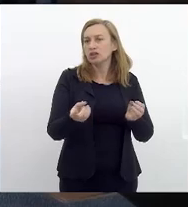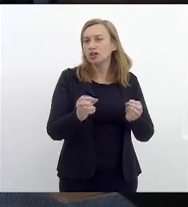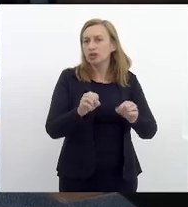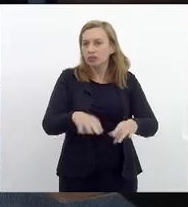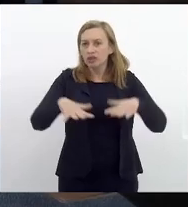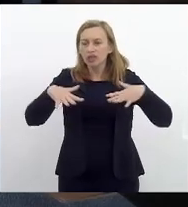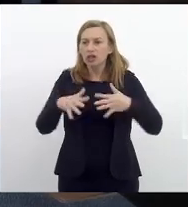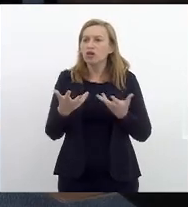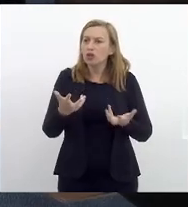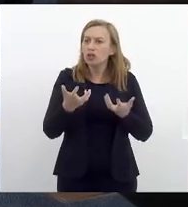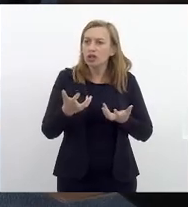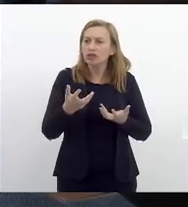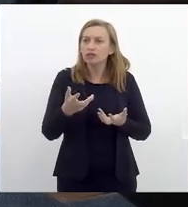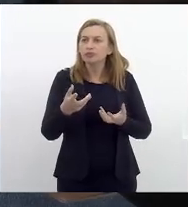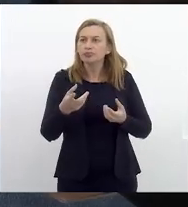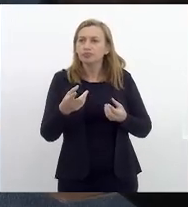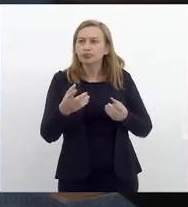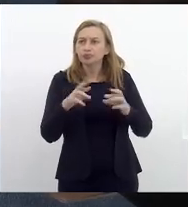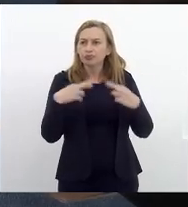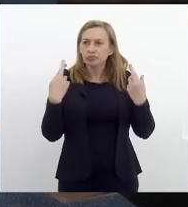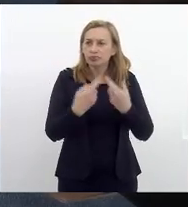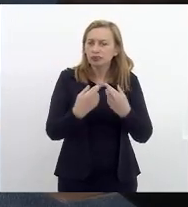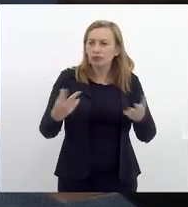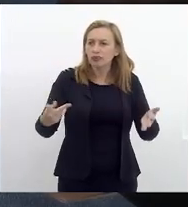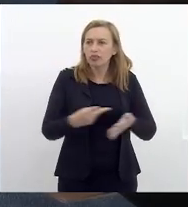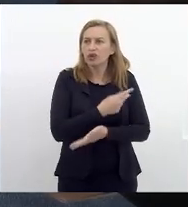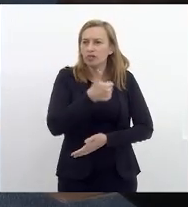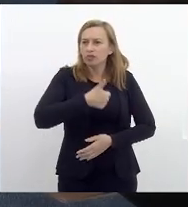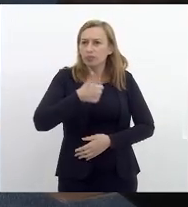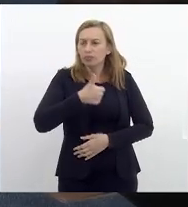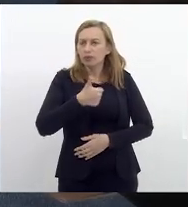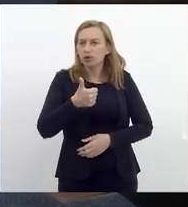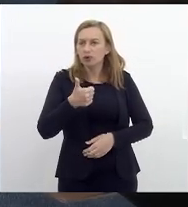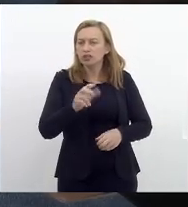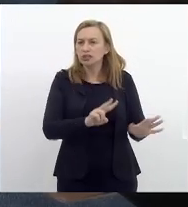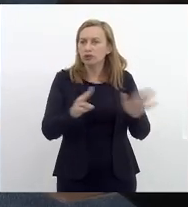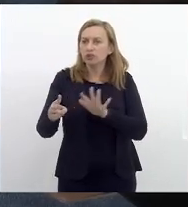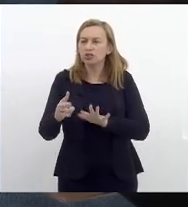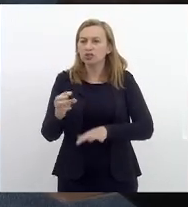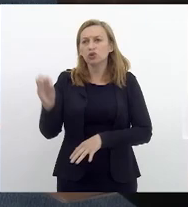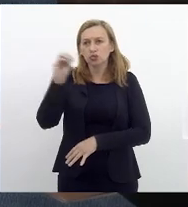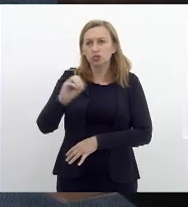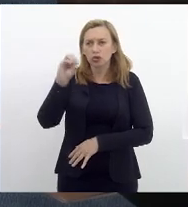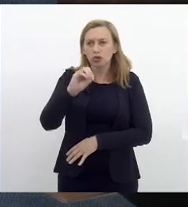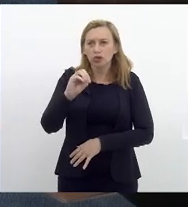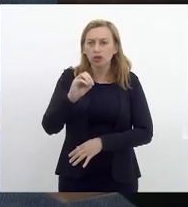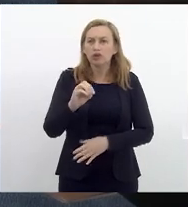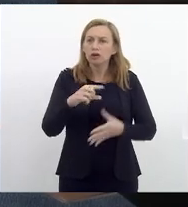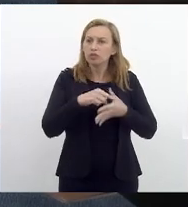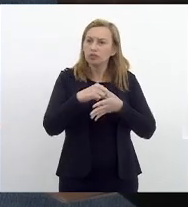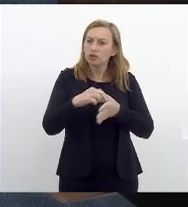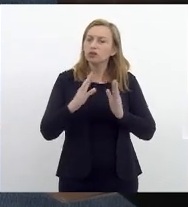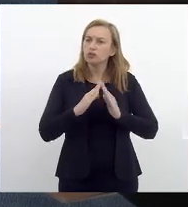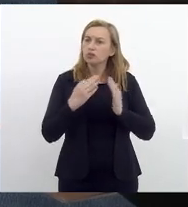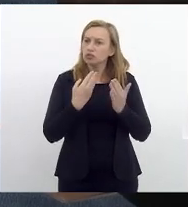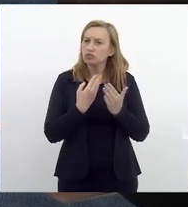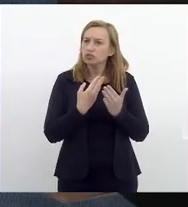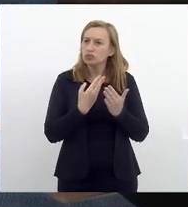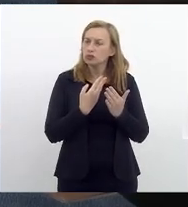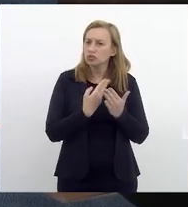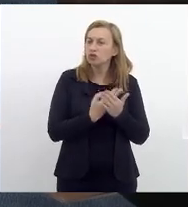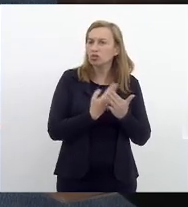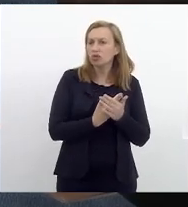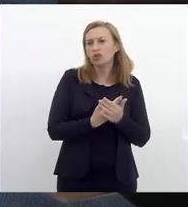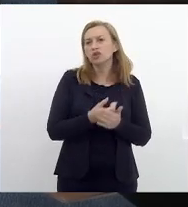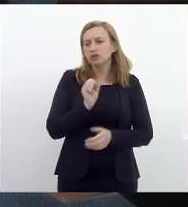audiência acontecesse ainda na primeira quinzena de outubro, não é? Do nosso, pela aliança de governo, tem acolhimento. Então, para a gente fazer